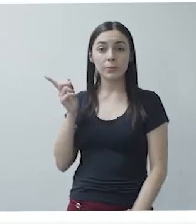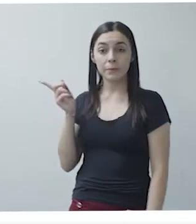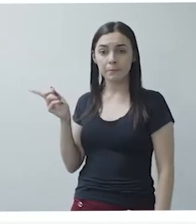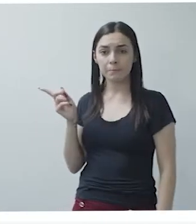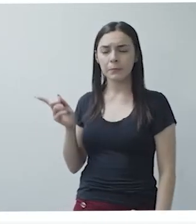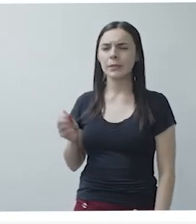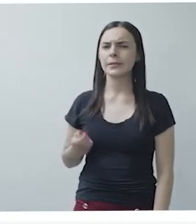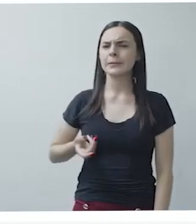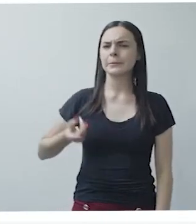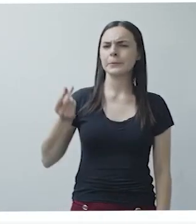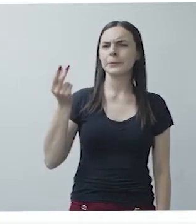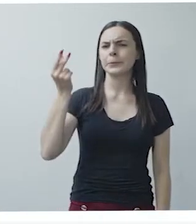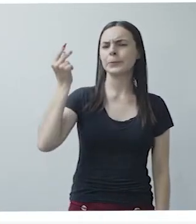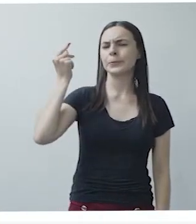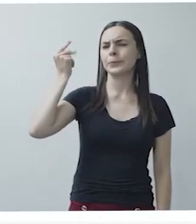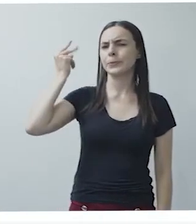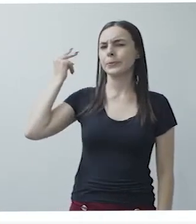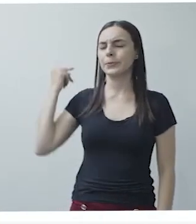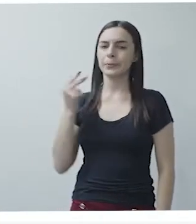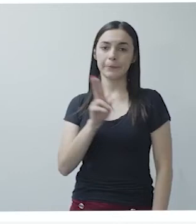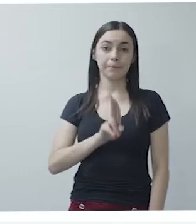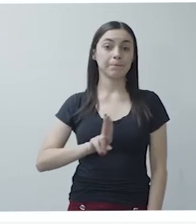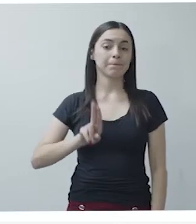usado muito antigamente.